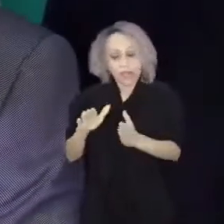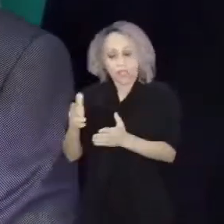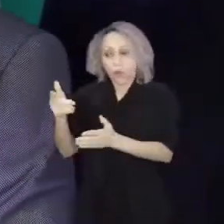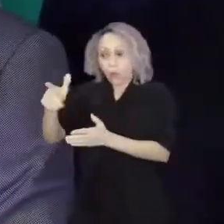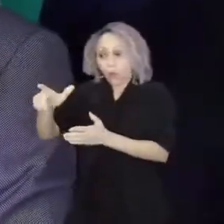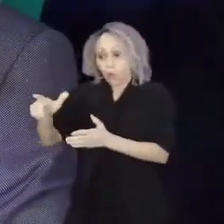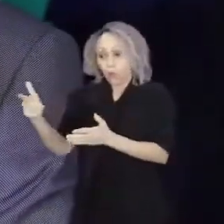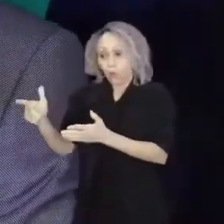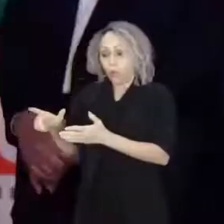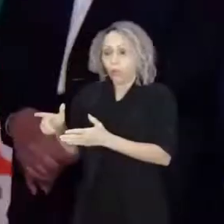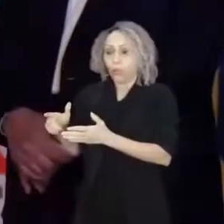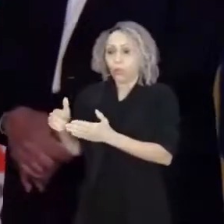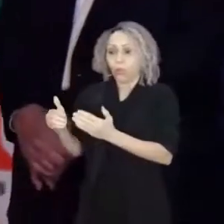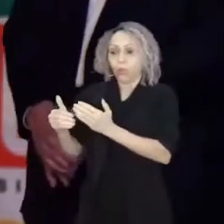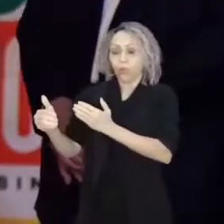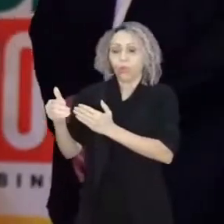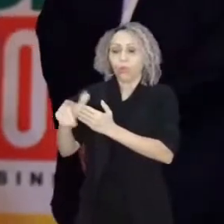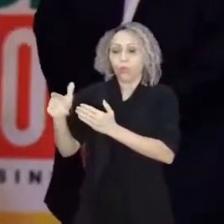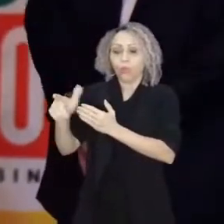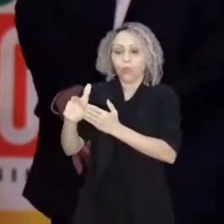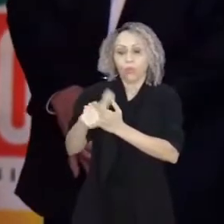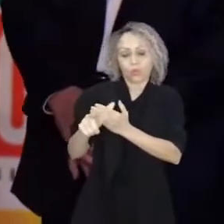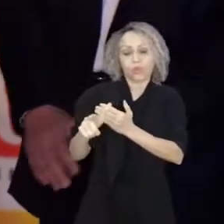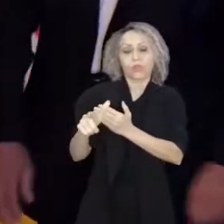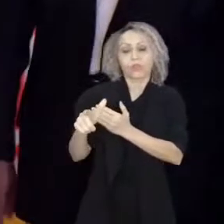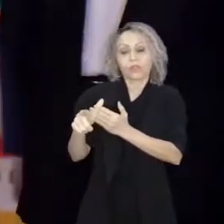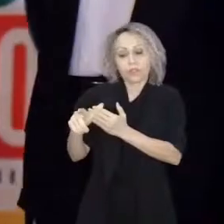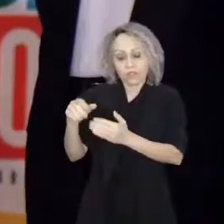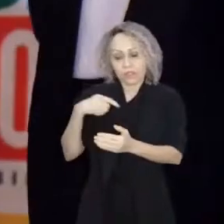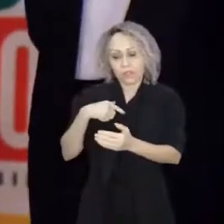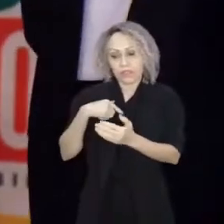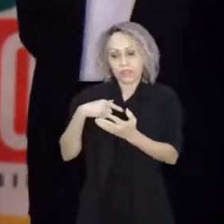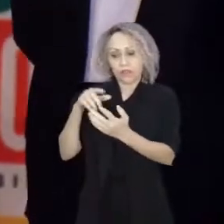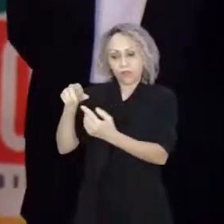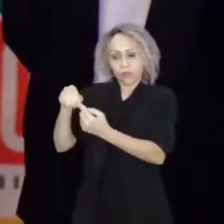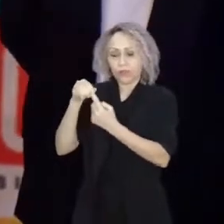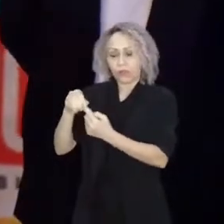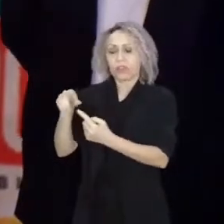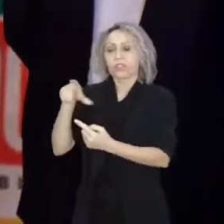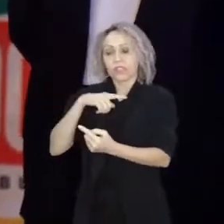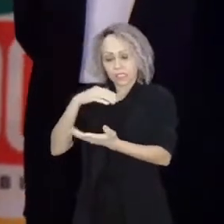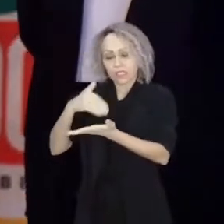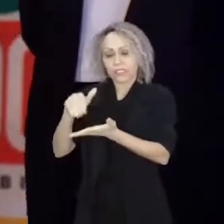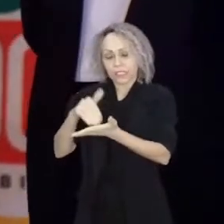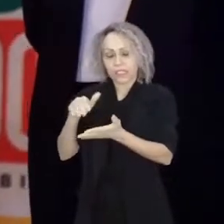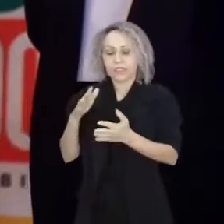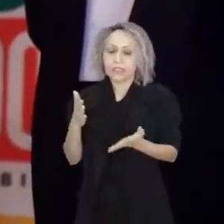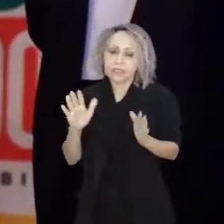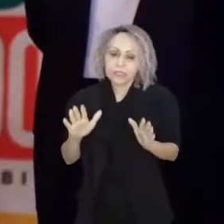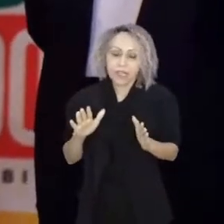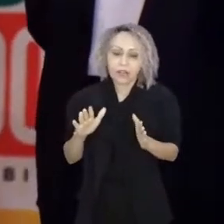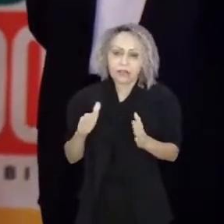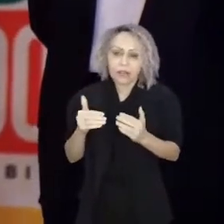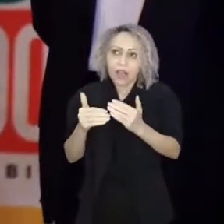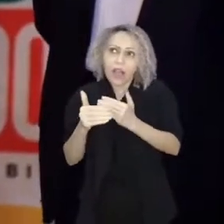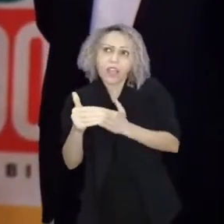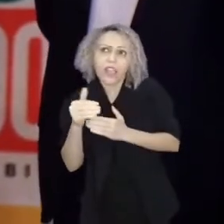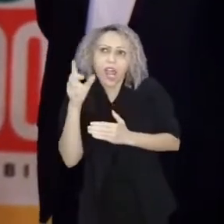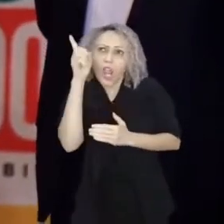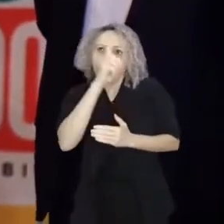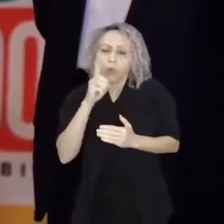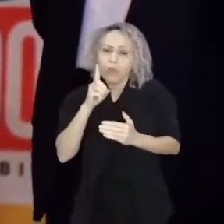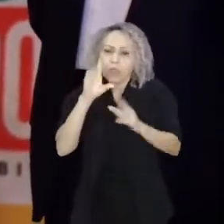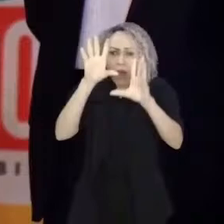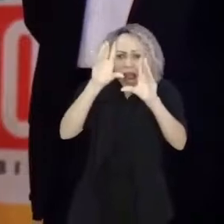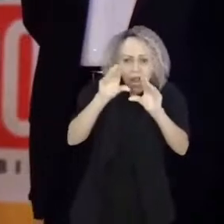Isso nós vamos fazer até no domingo à noite. E na segunda-feira, depois da diplomação, eu vou